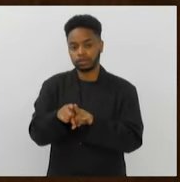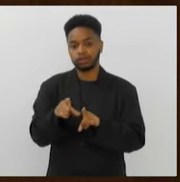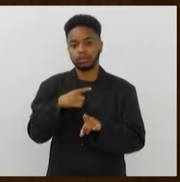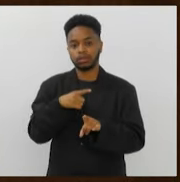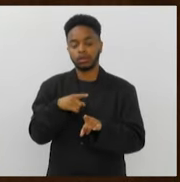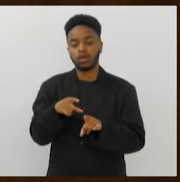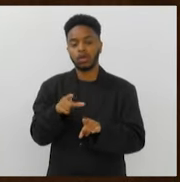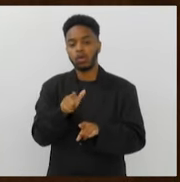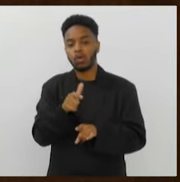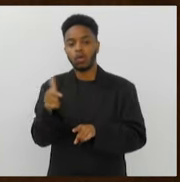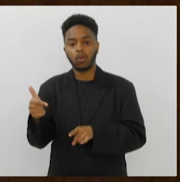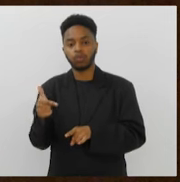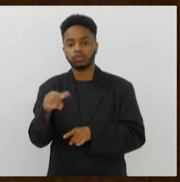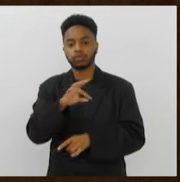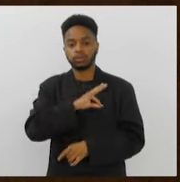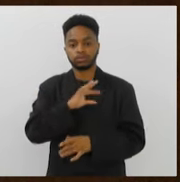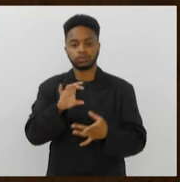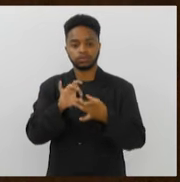veio a falecer...